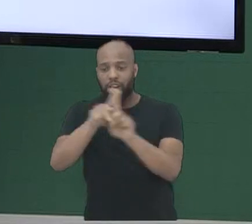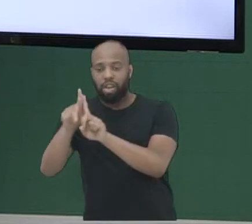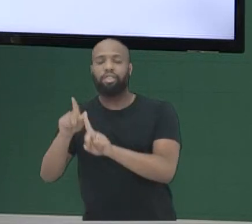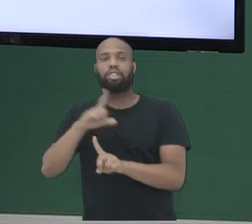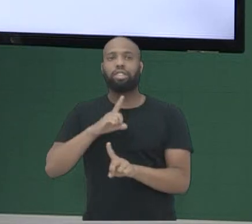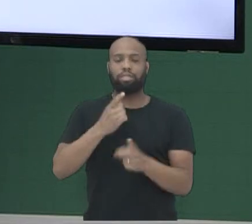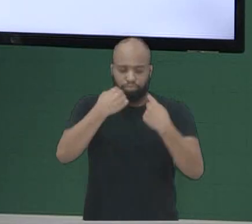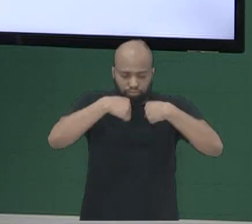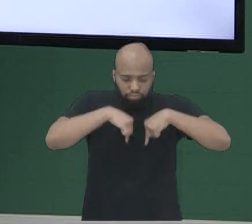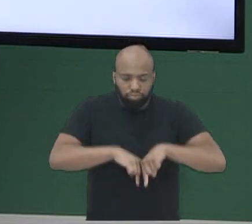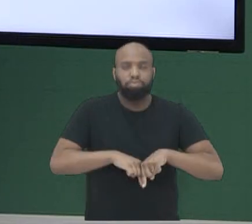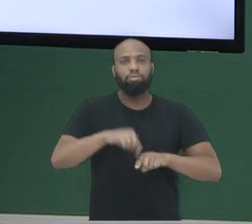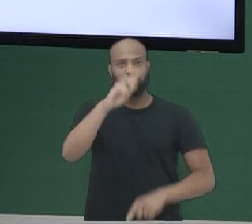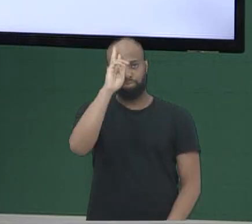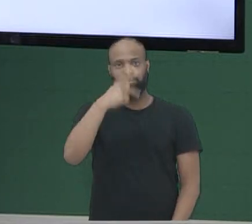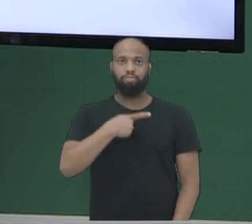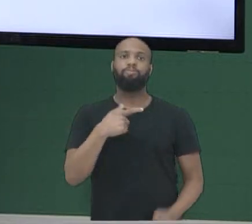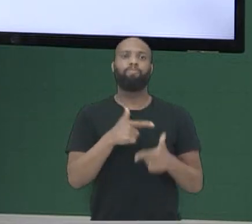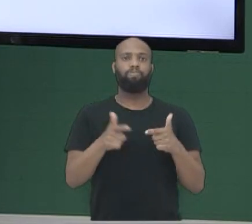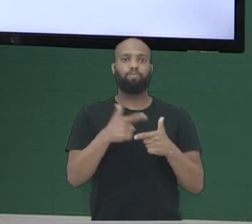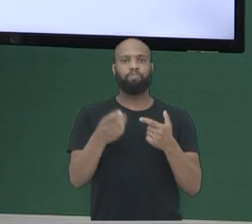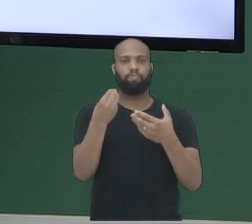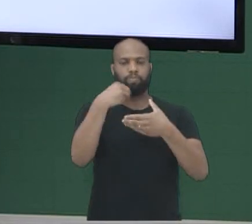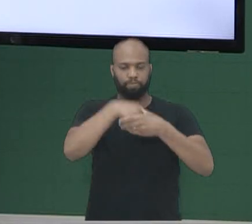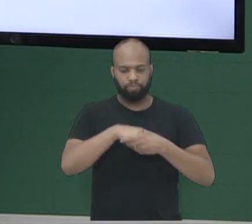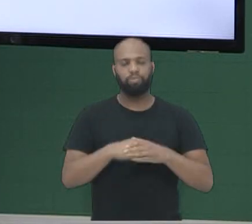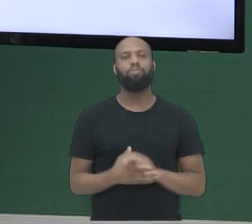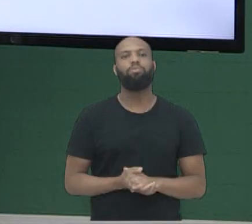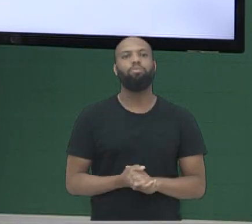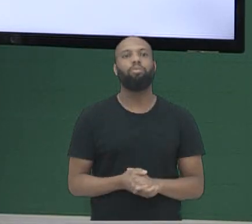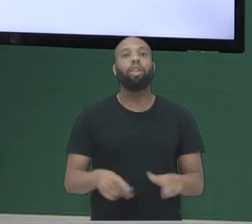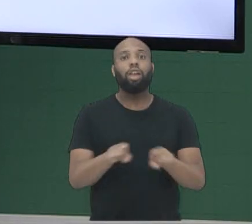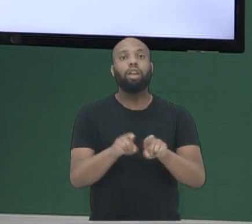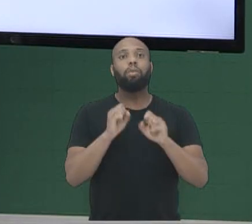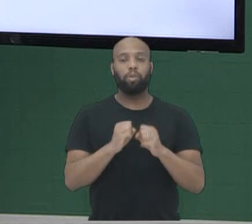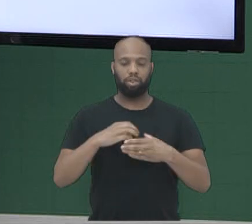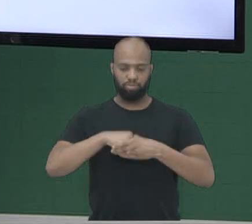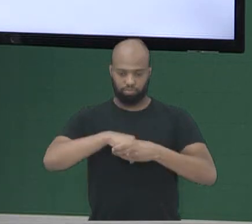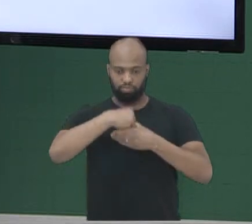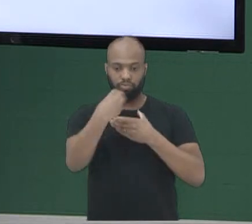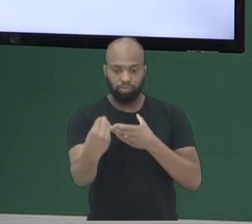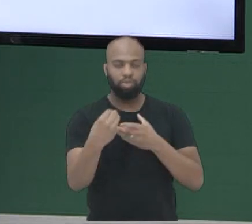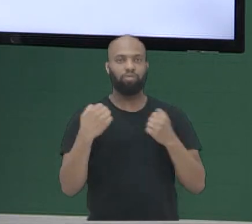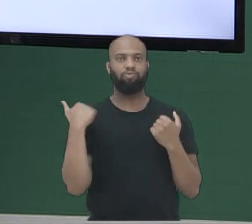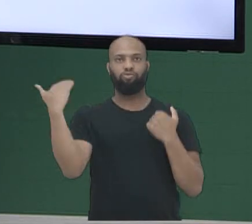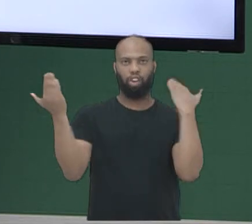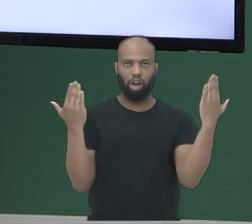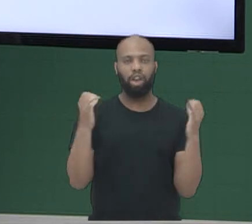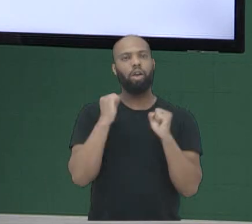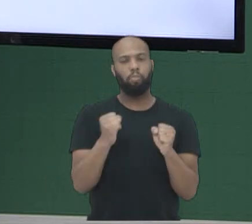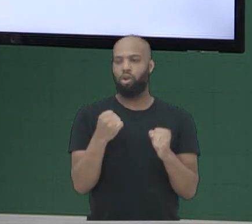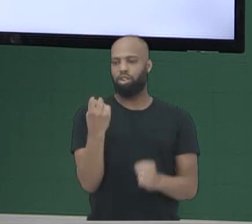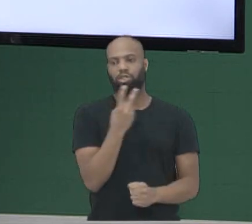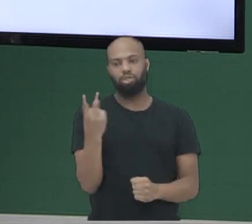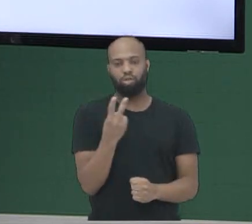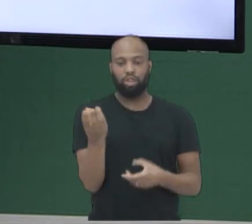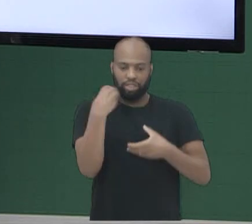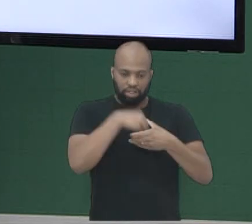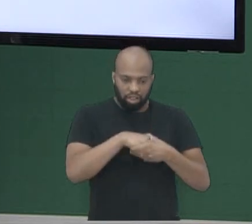cruelmente tortura essa menina e não quer emprestar o livro. E fica protelando essa situação.